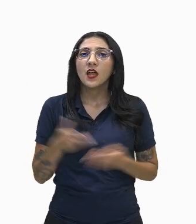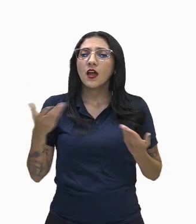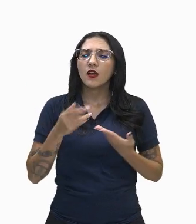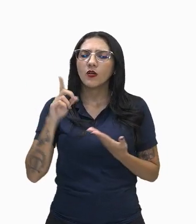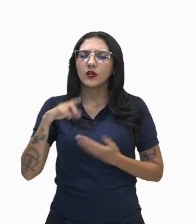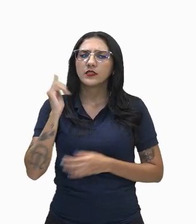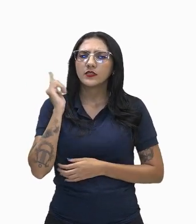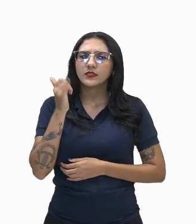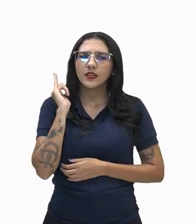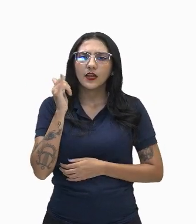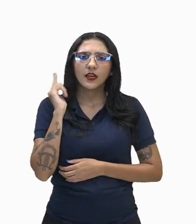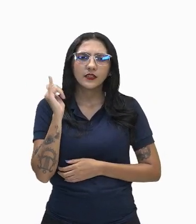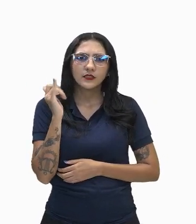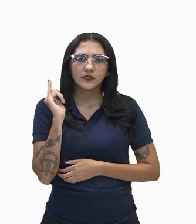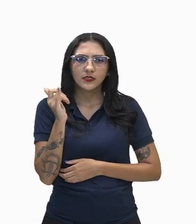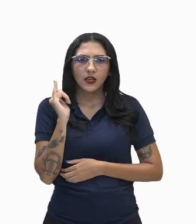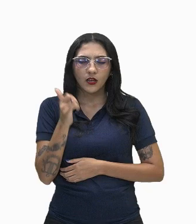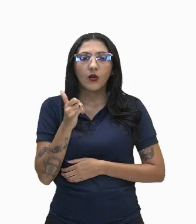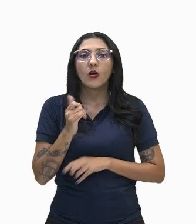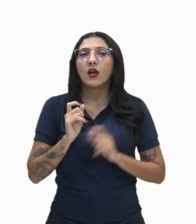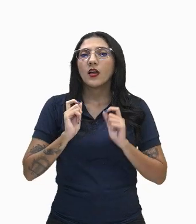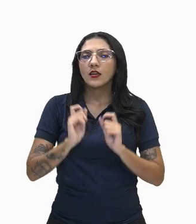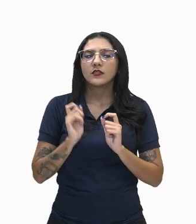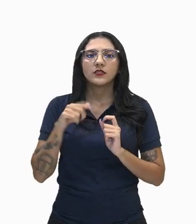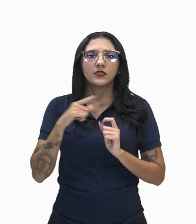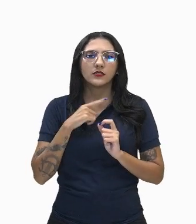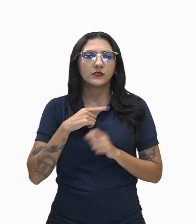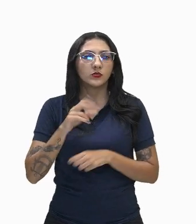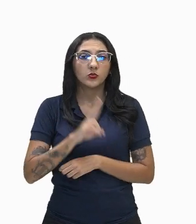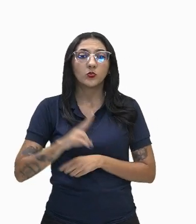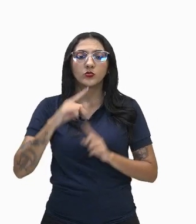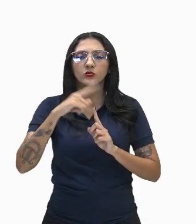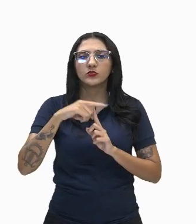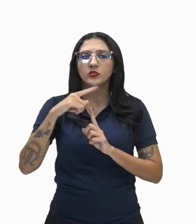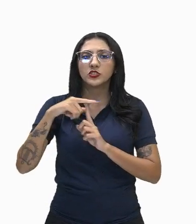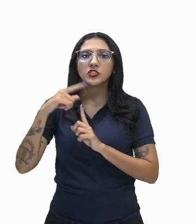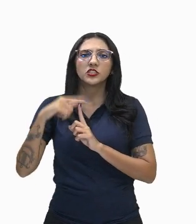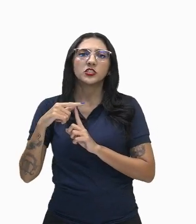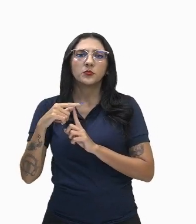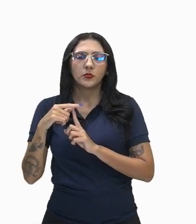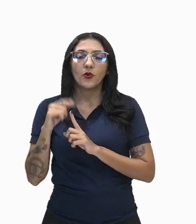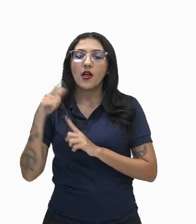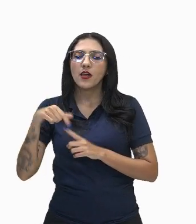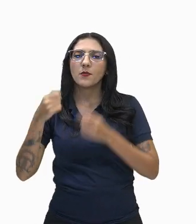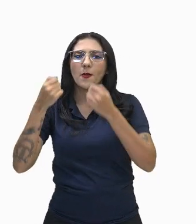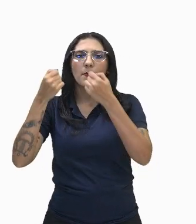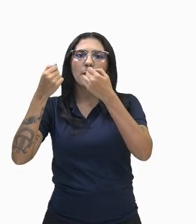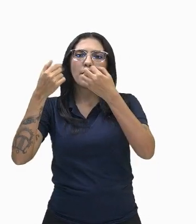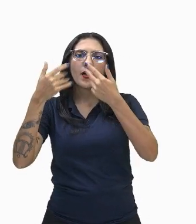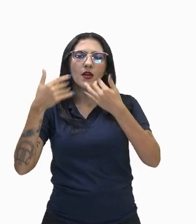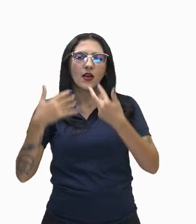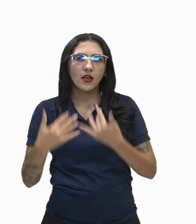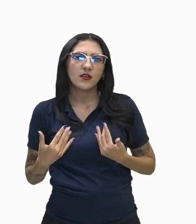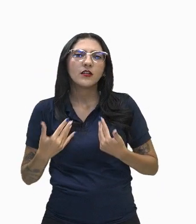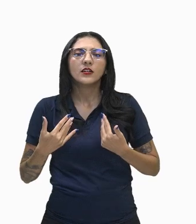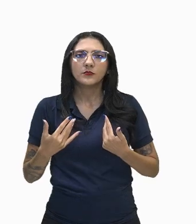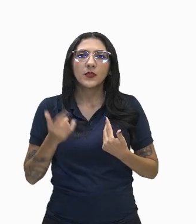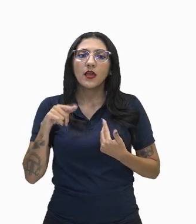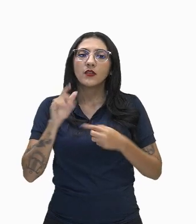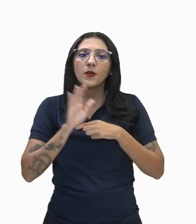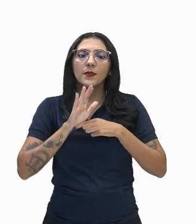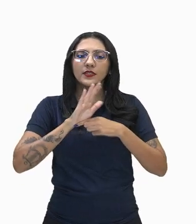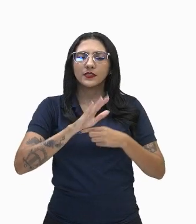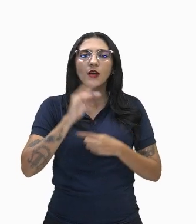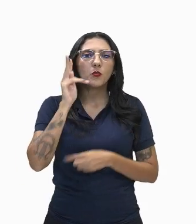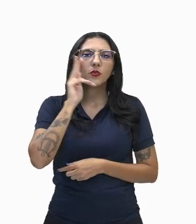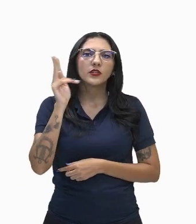narração, ela é a tipologia textual que conta, que relata uma